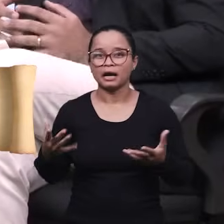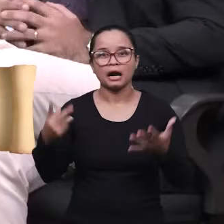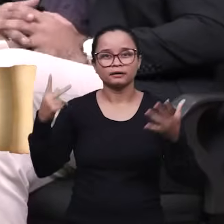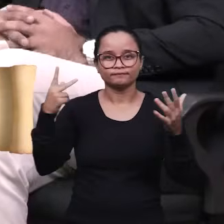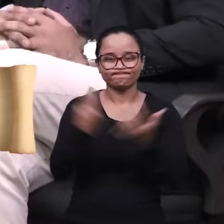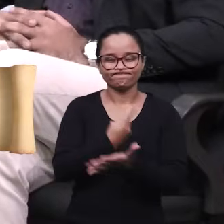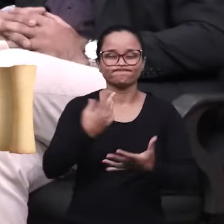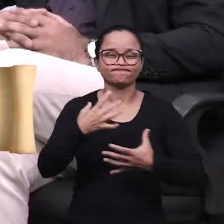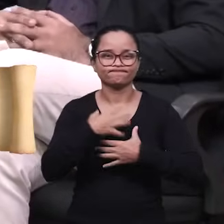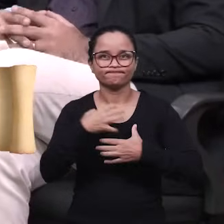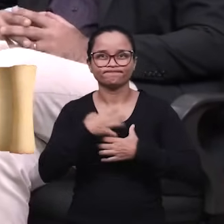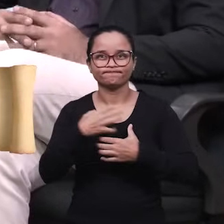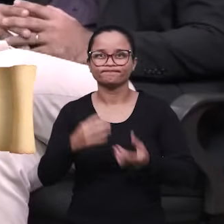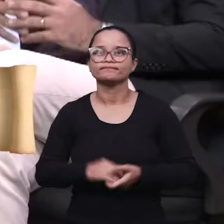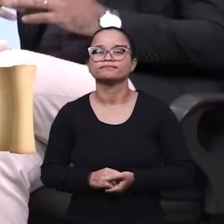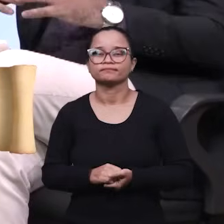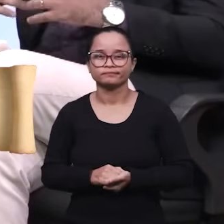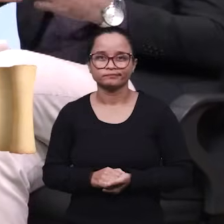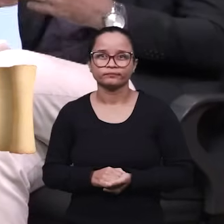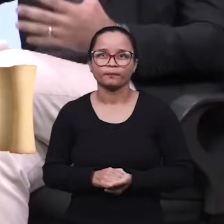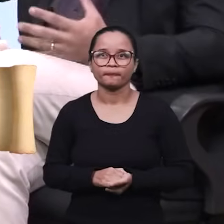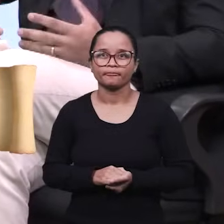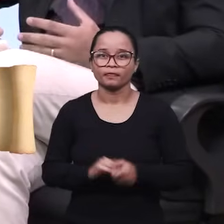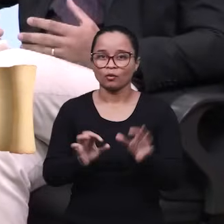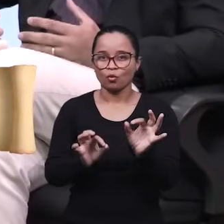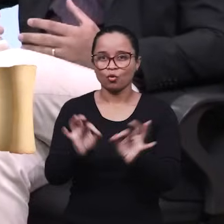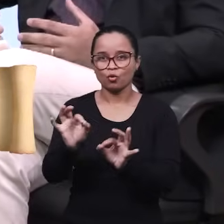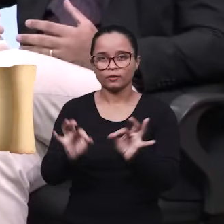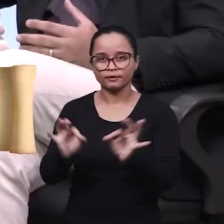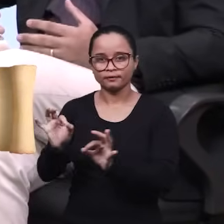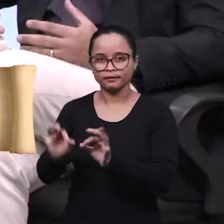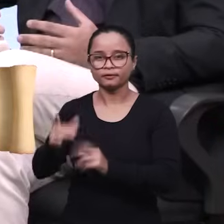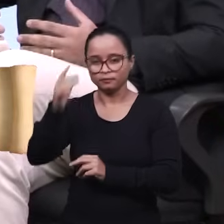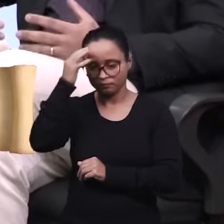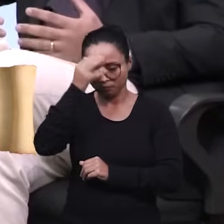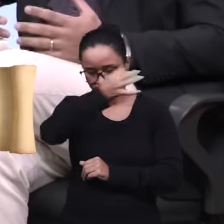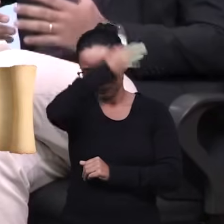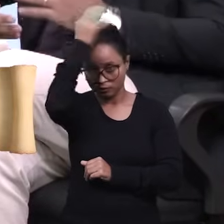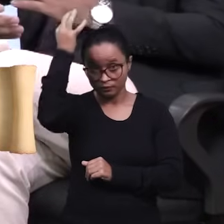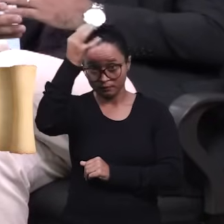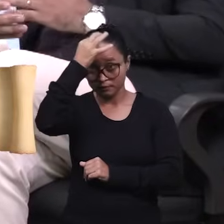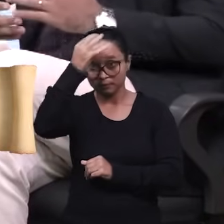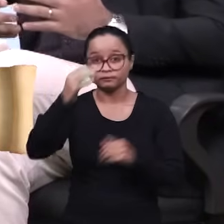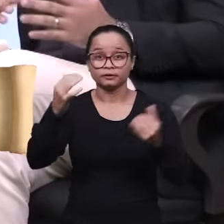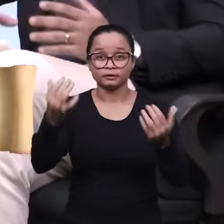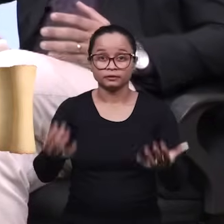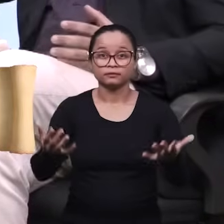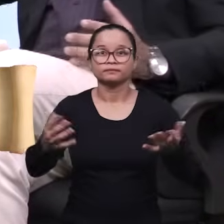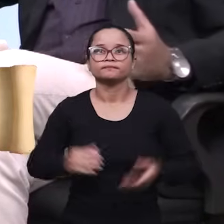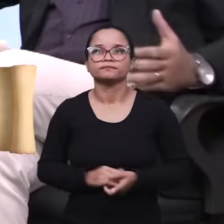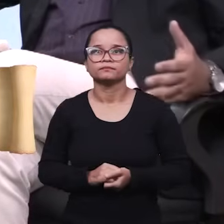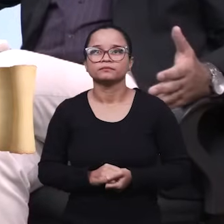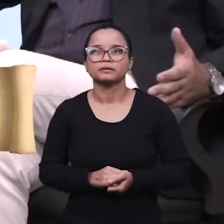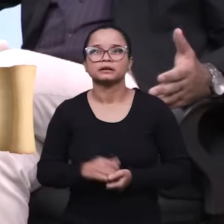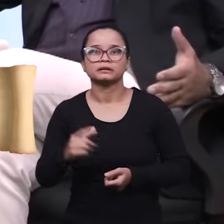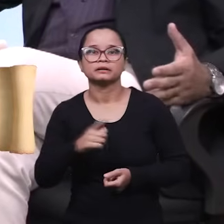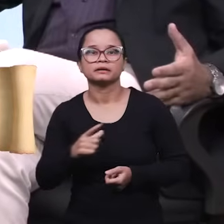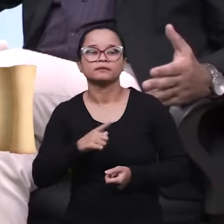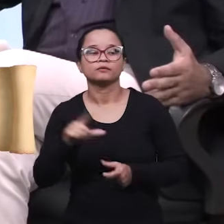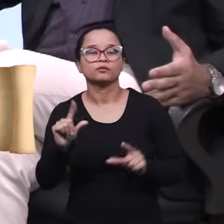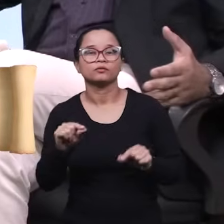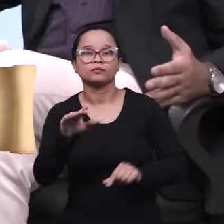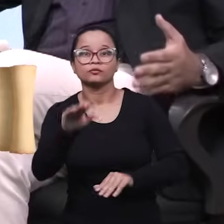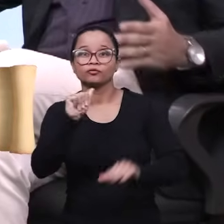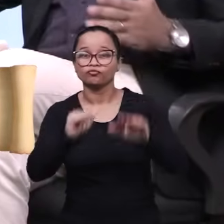acontece de uma forma muito, né, ordenada pelo Espírito Santo. Então, houve esse chamado